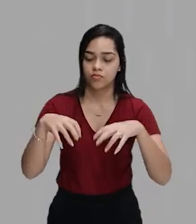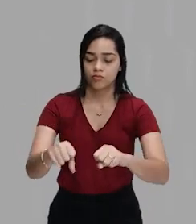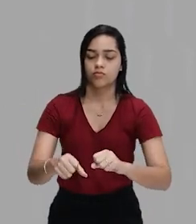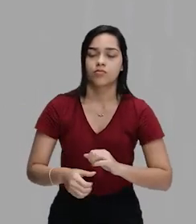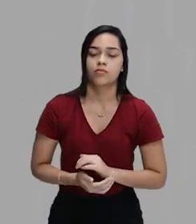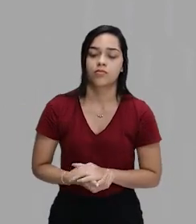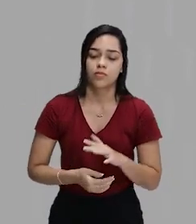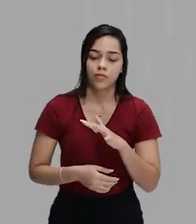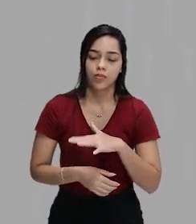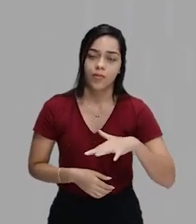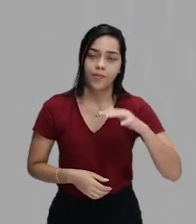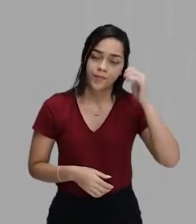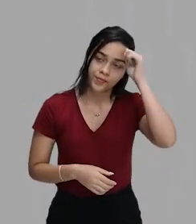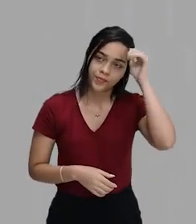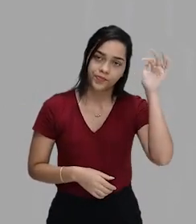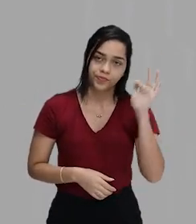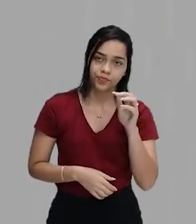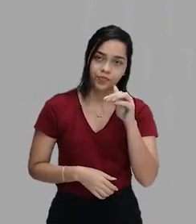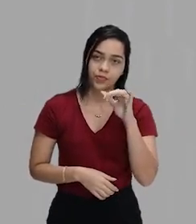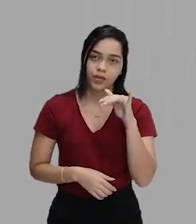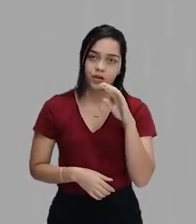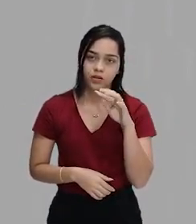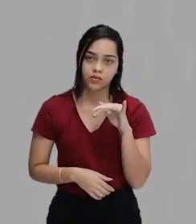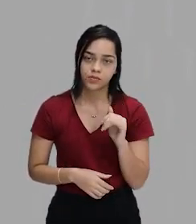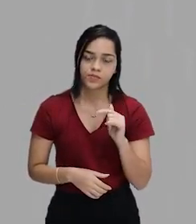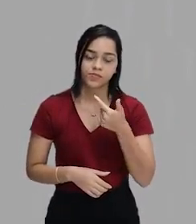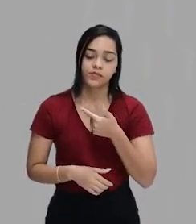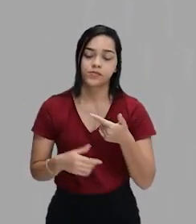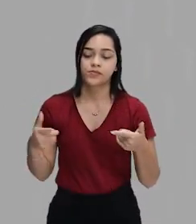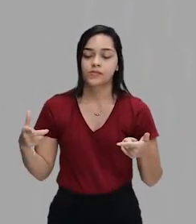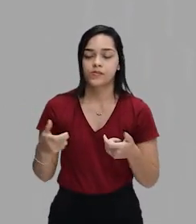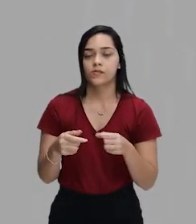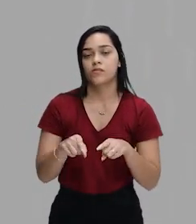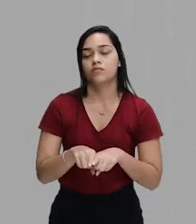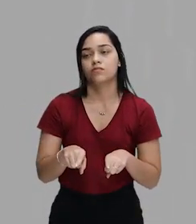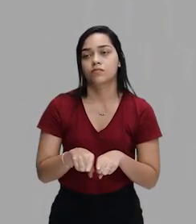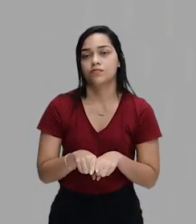As áreas afroasiáticas, no pós-Segunda Guerra Mundial,